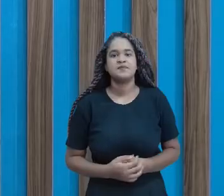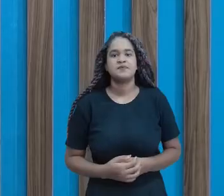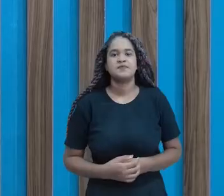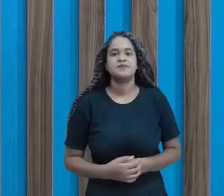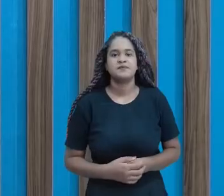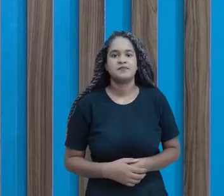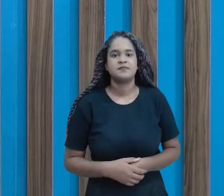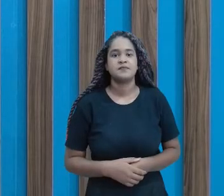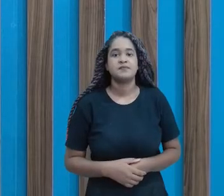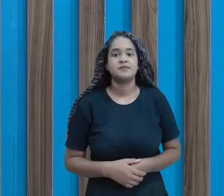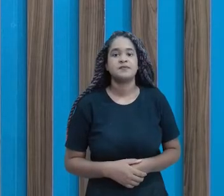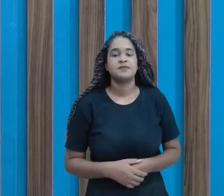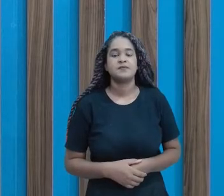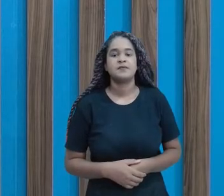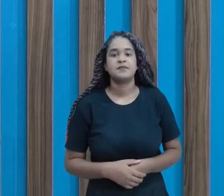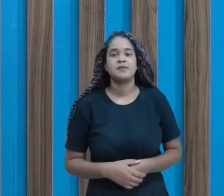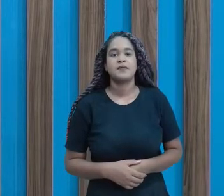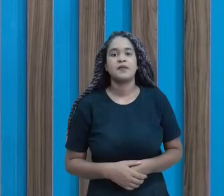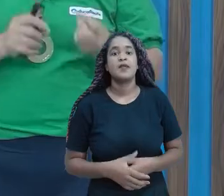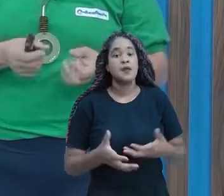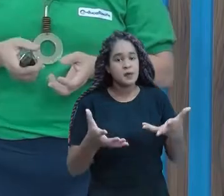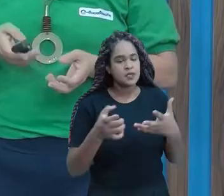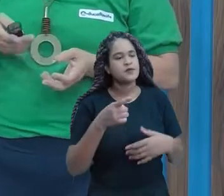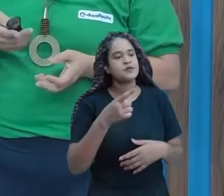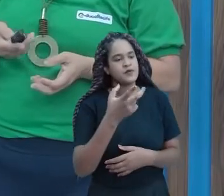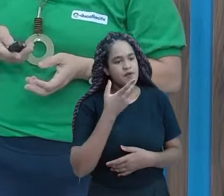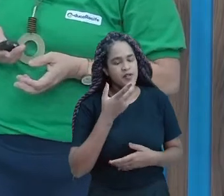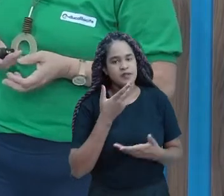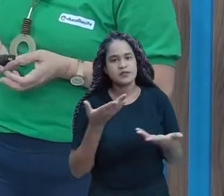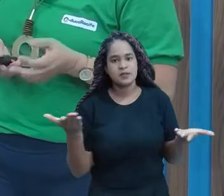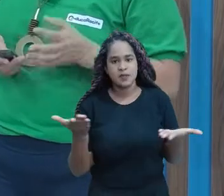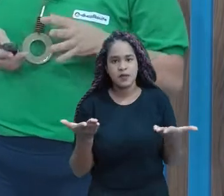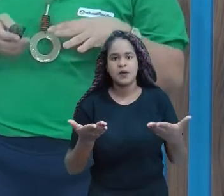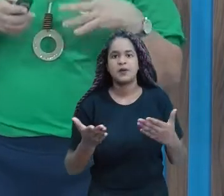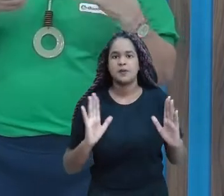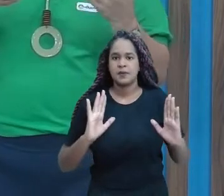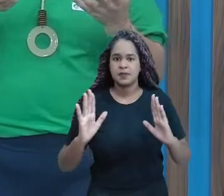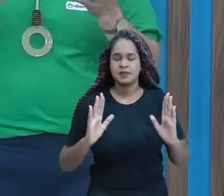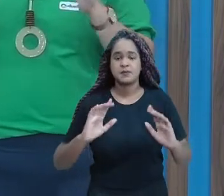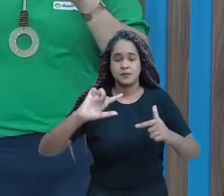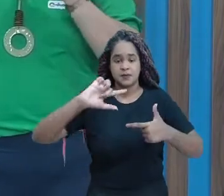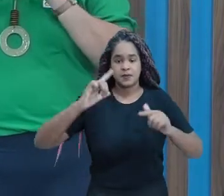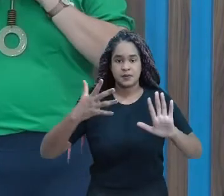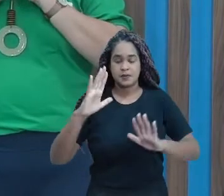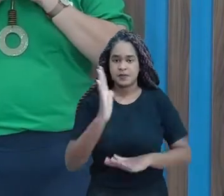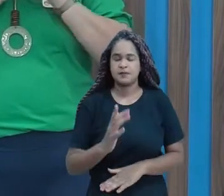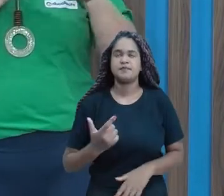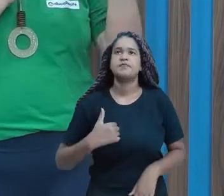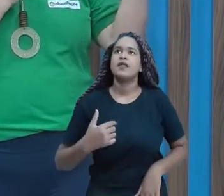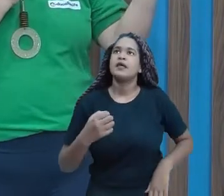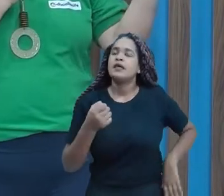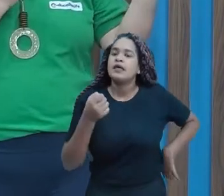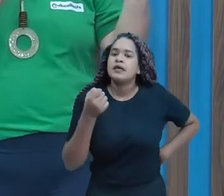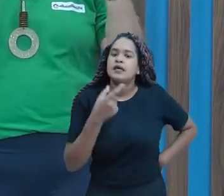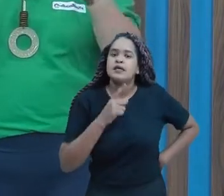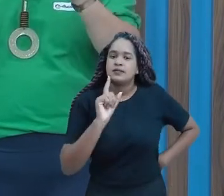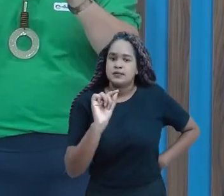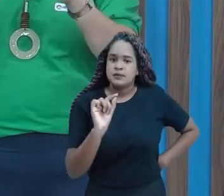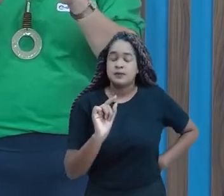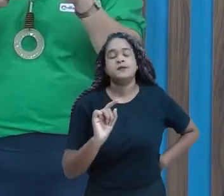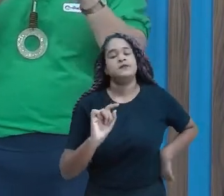sua contribuição agora, nessa parte do modernismo brasileiro. O modernismo, engraçado que quando a gente não pode falar